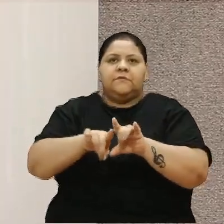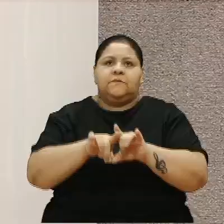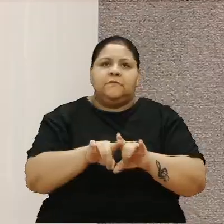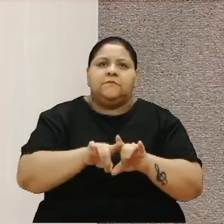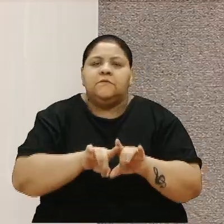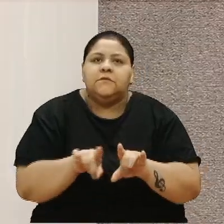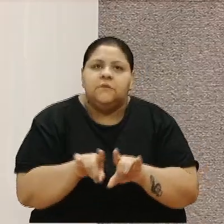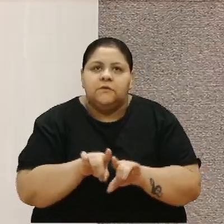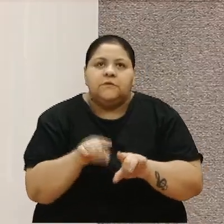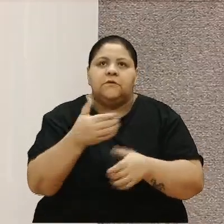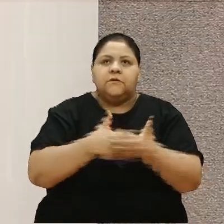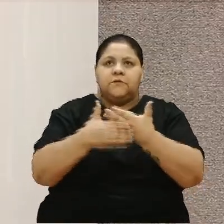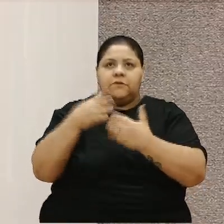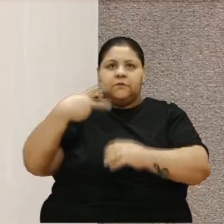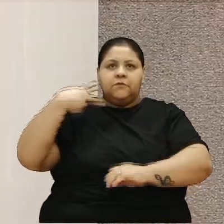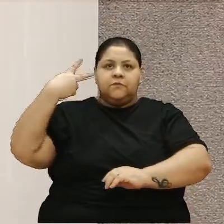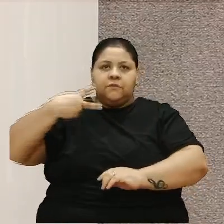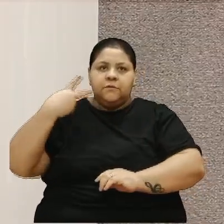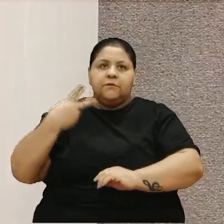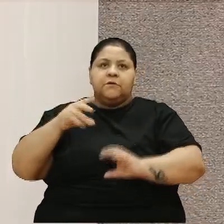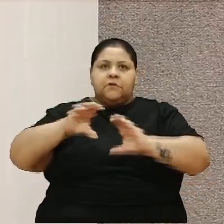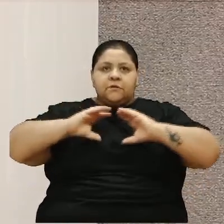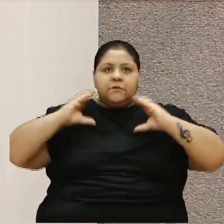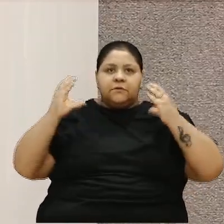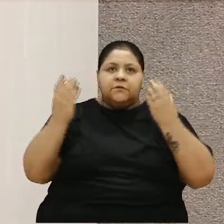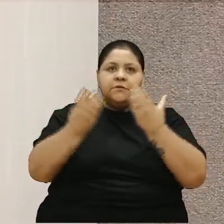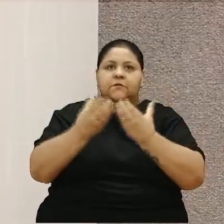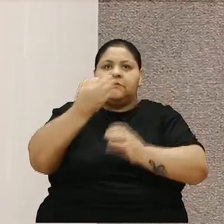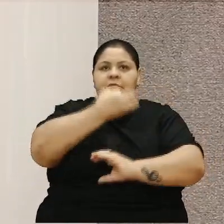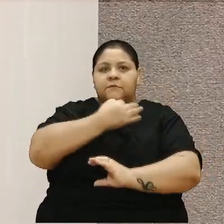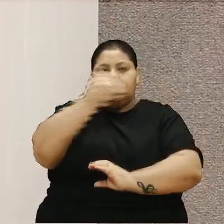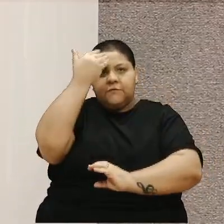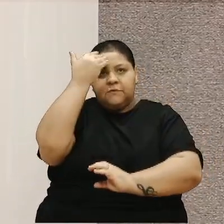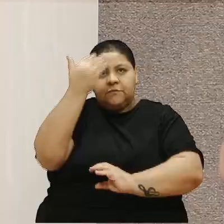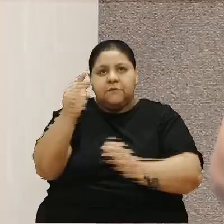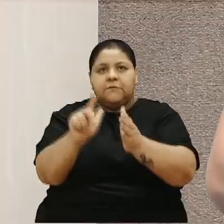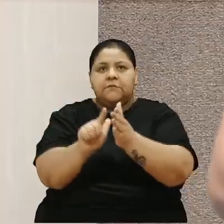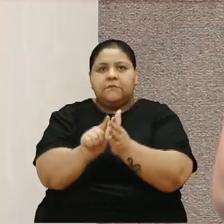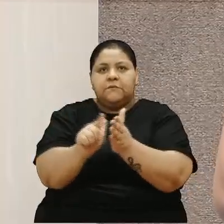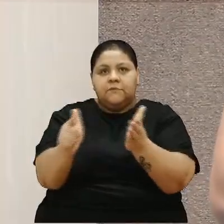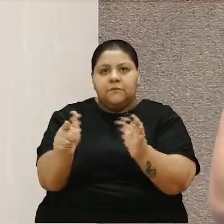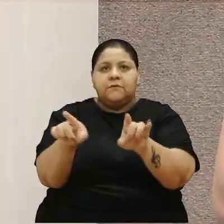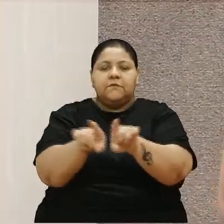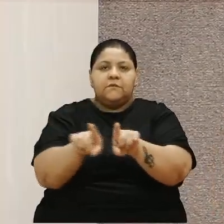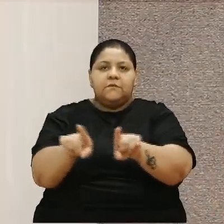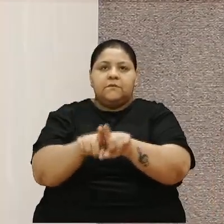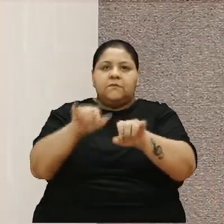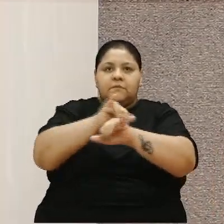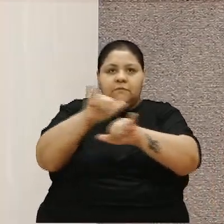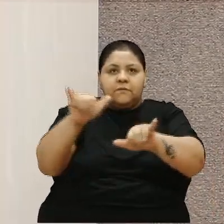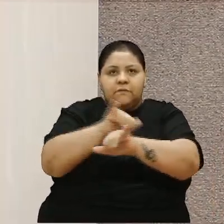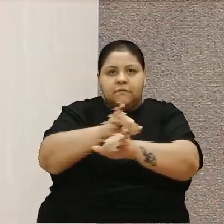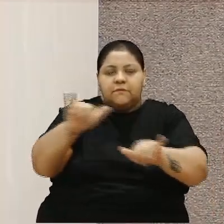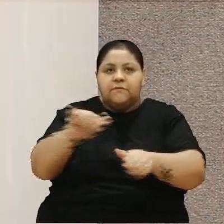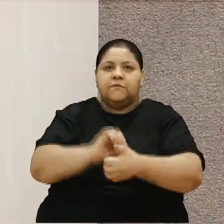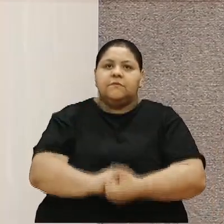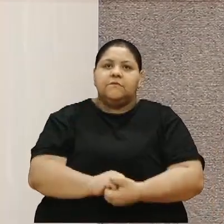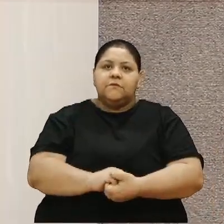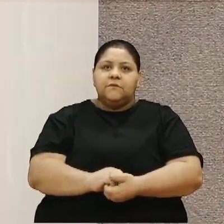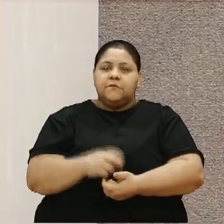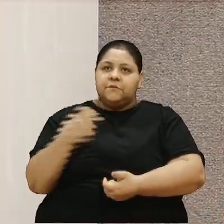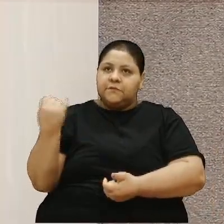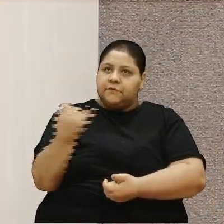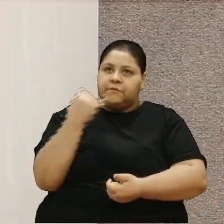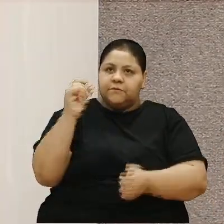colegas vereadores, vereadoras que aqui estão e à comunidade caxiense. Obrigado ao Jornal Pioneiro também por compartilhar, divulgando aí esta